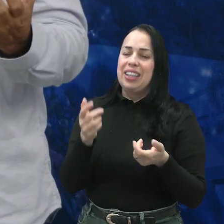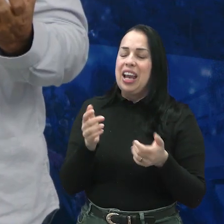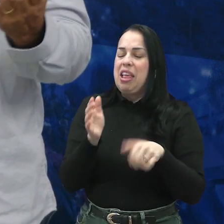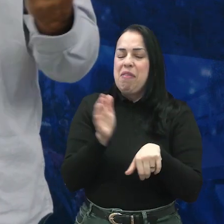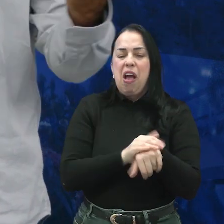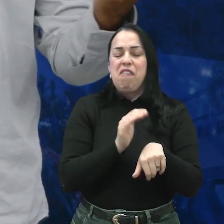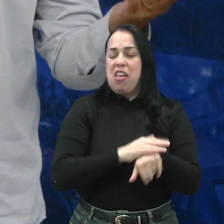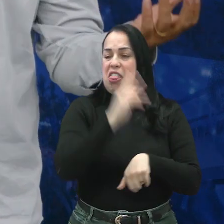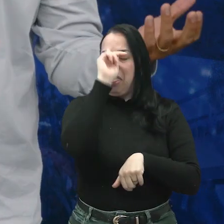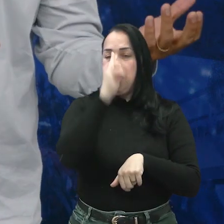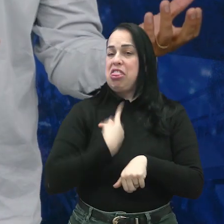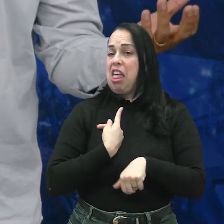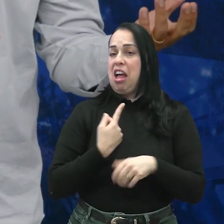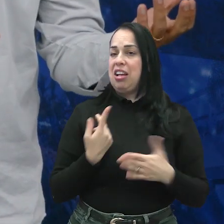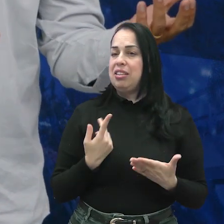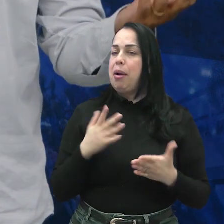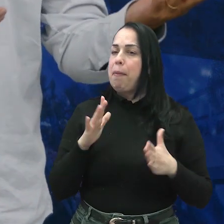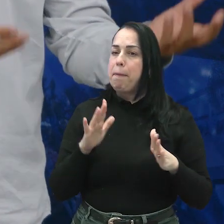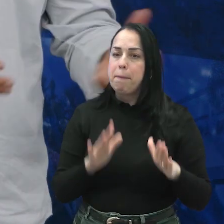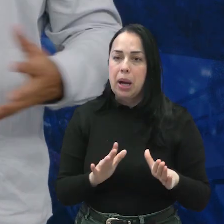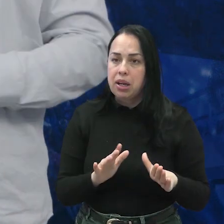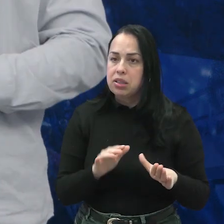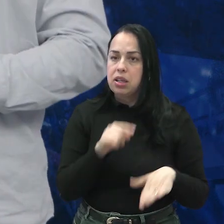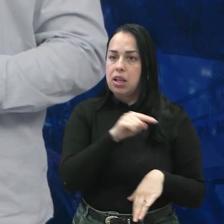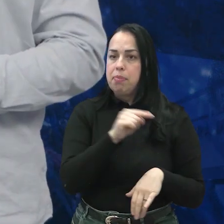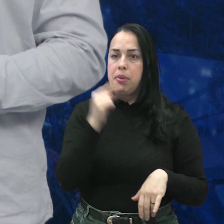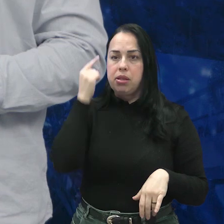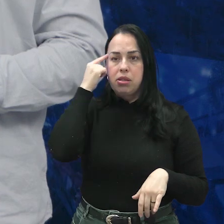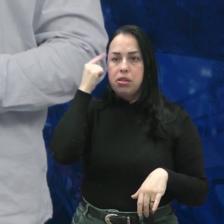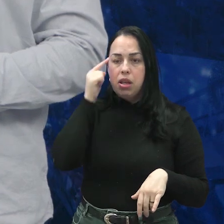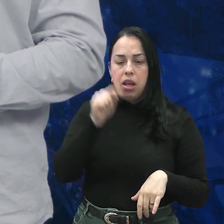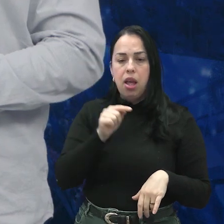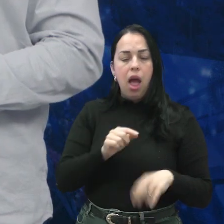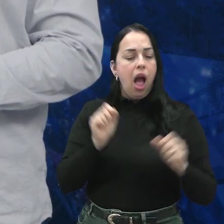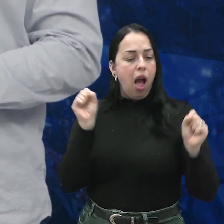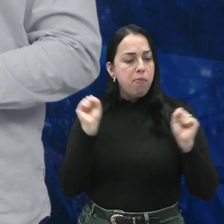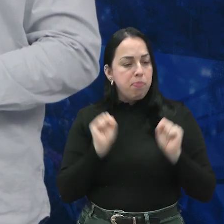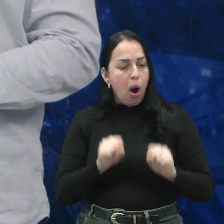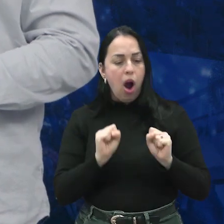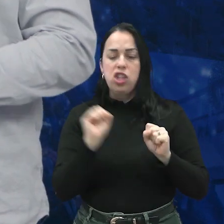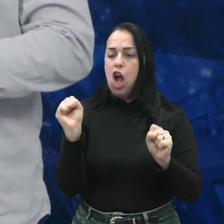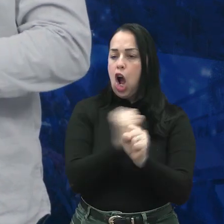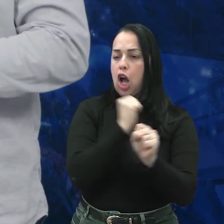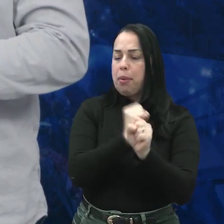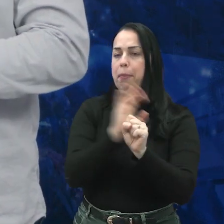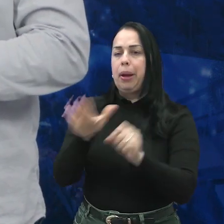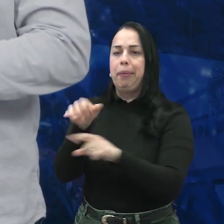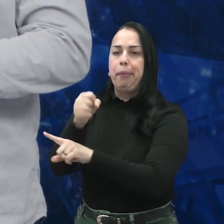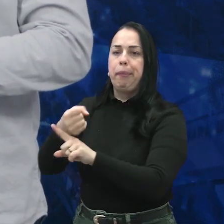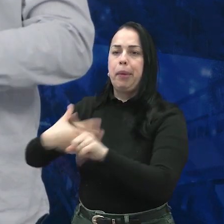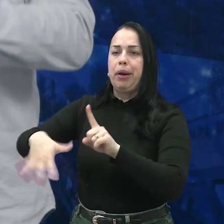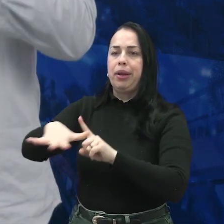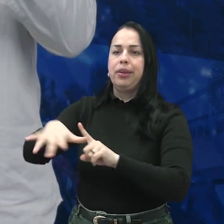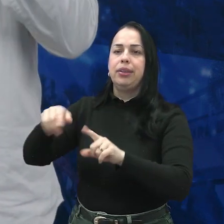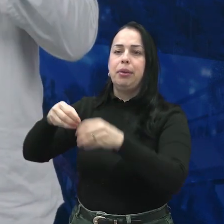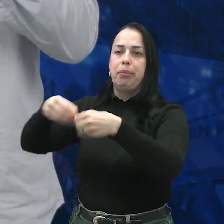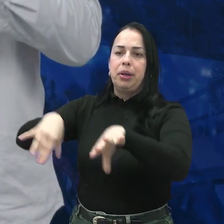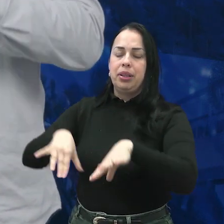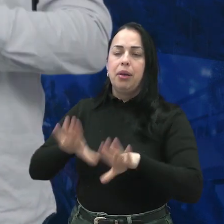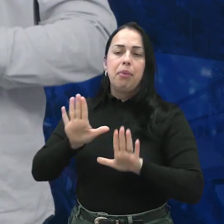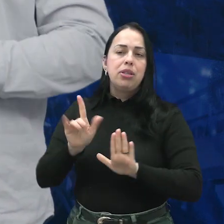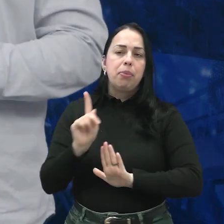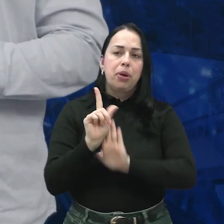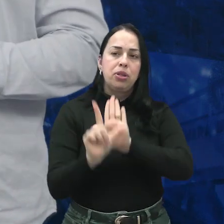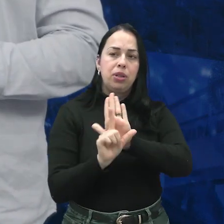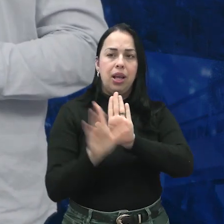fazer aquilo que ele achar melhor, só que isso que ele pode achar melhor pode significar um prejuízo para o meio ambiente. O que é esse projeto